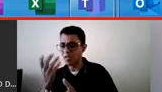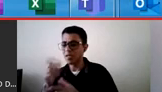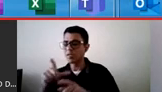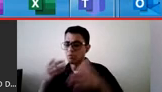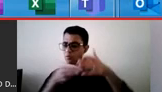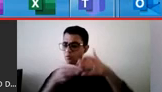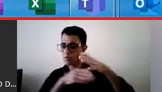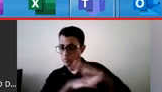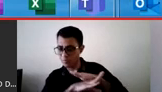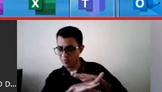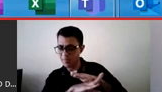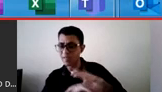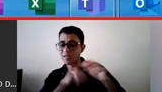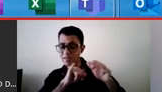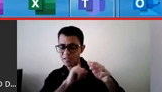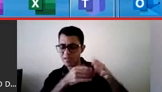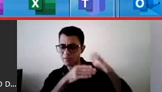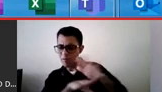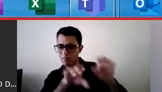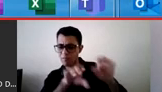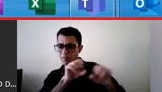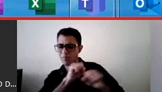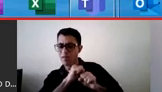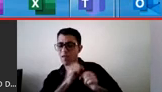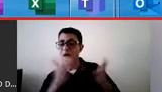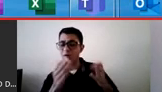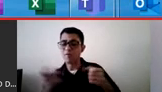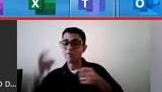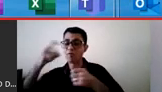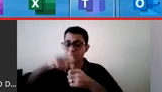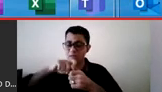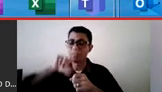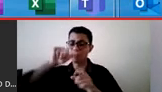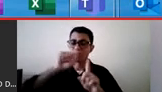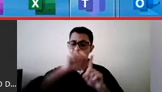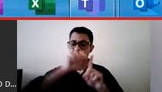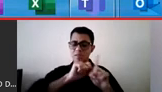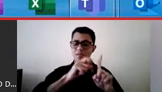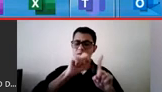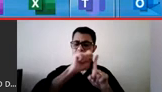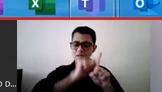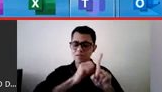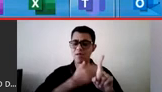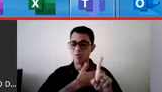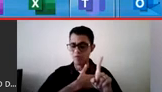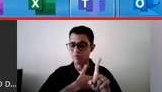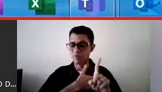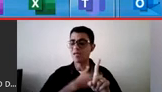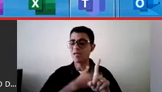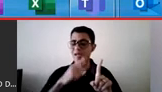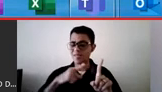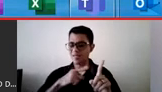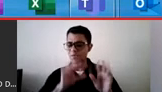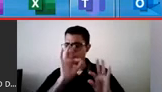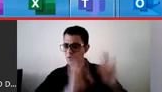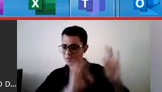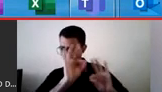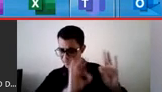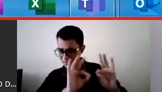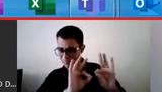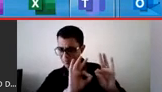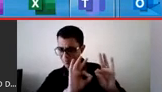rotina, porque se essa criança não adquirir essa rotina agora, posteriormente, ela irá à escola e lá tem rotina. E existe a